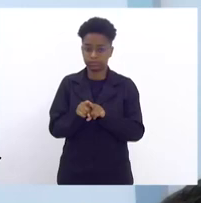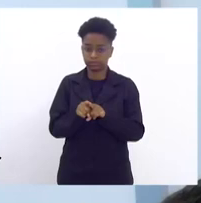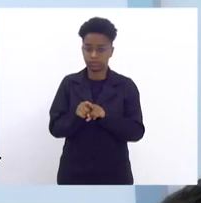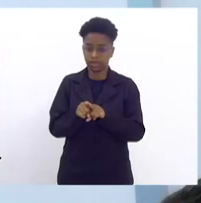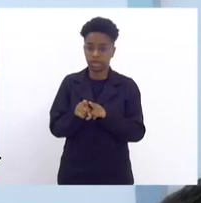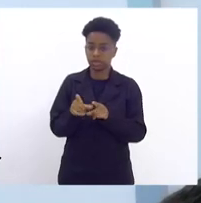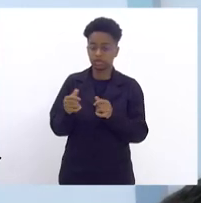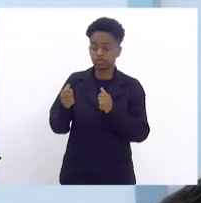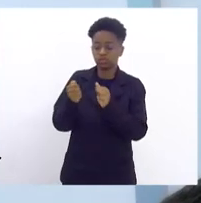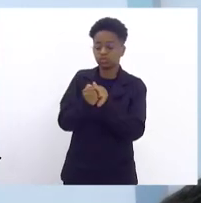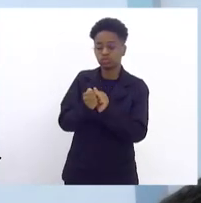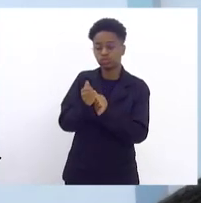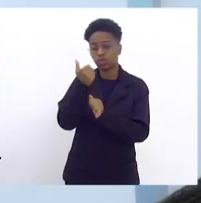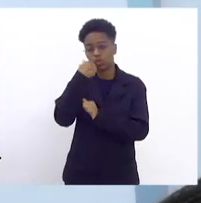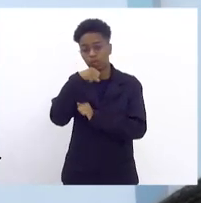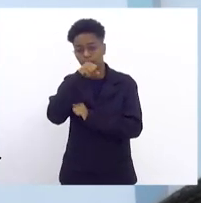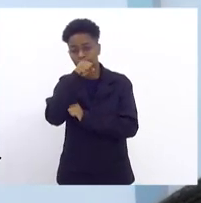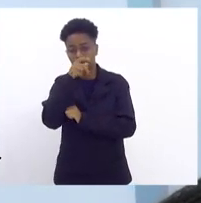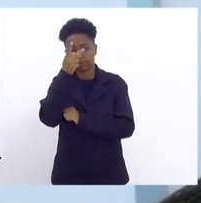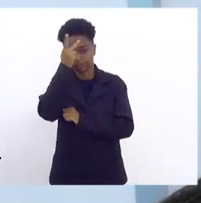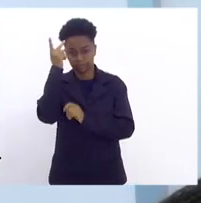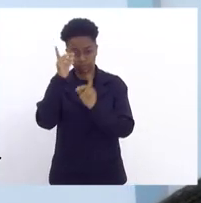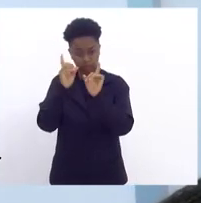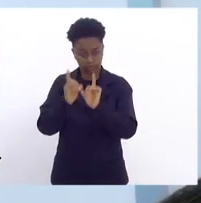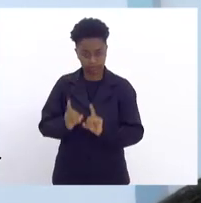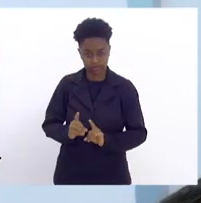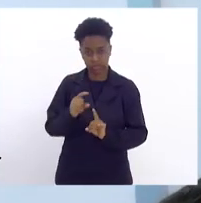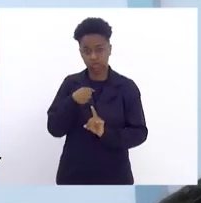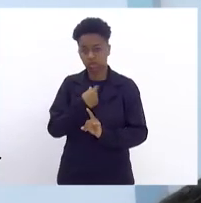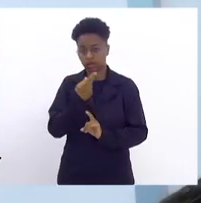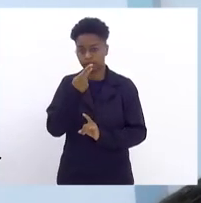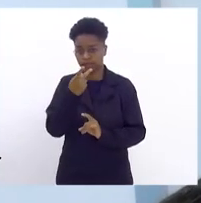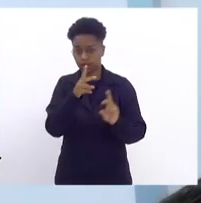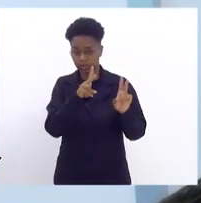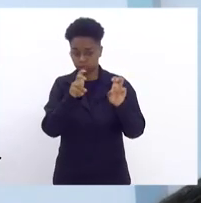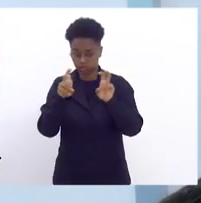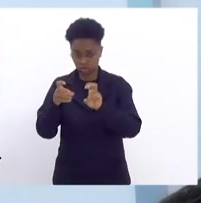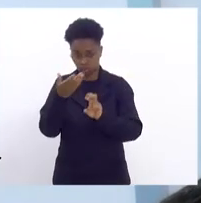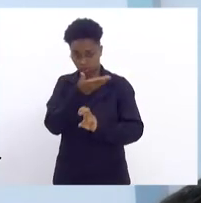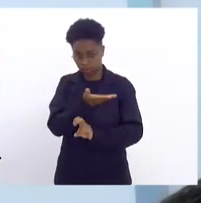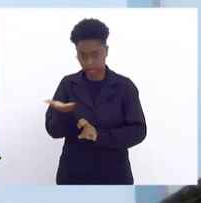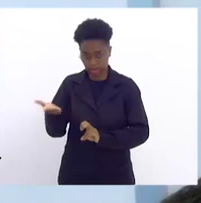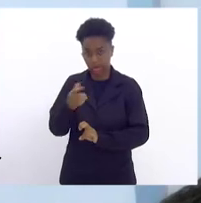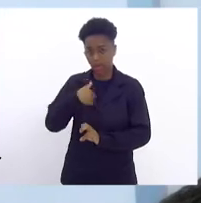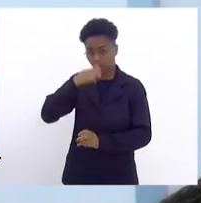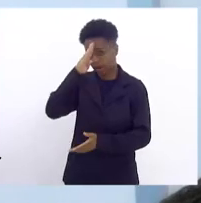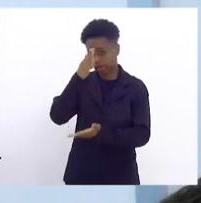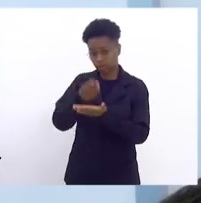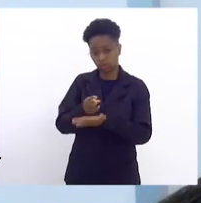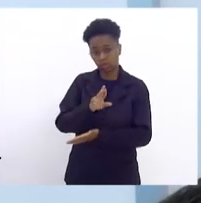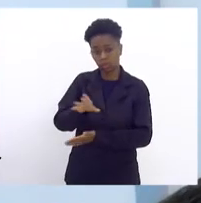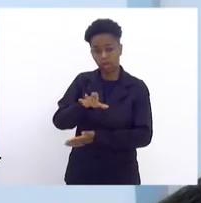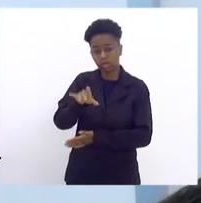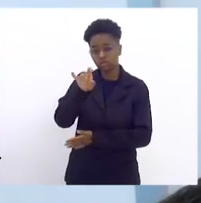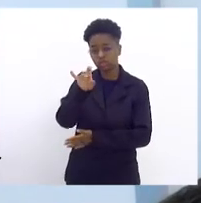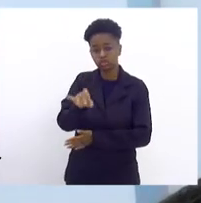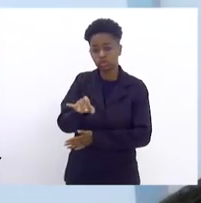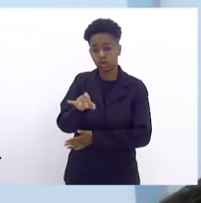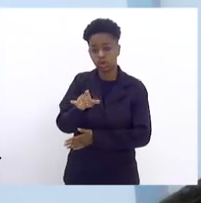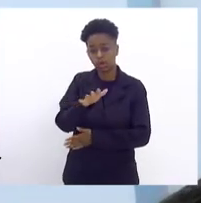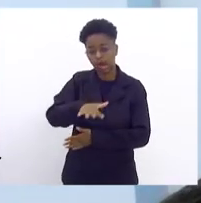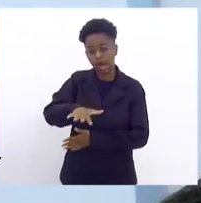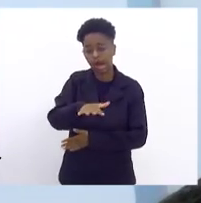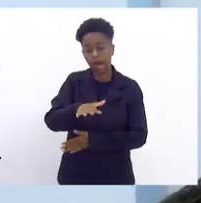com deficiência também e quando falamos desse lugar acredito que falamos não somente da do lugar de